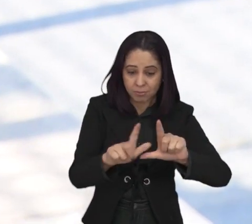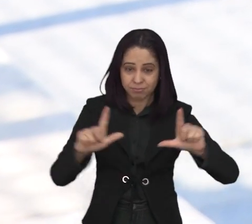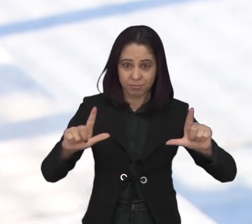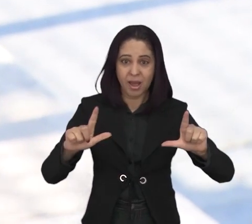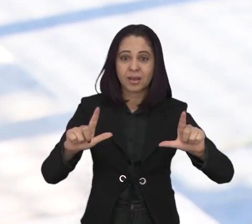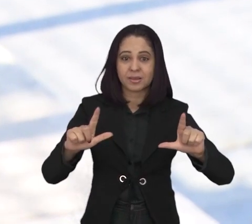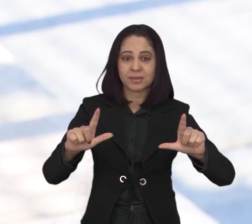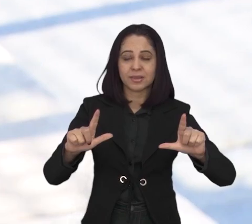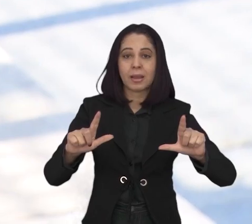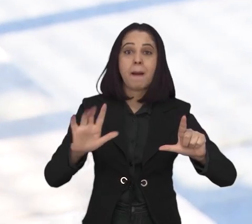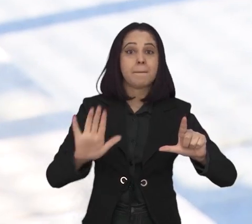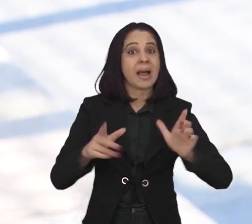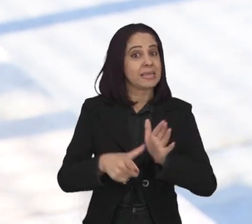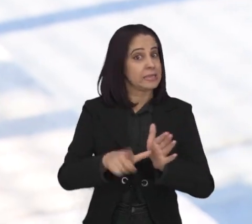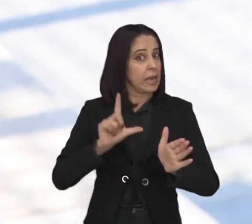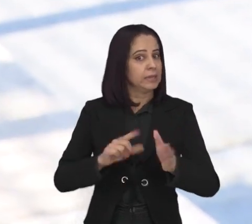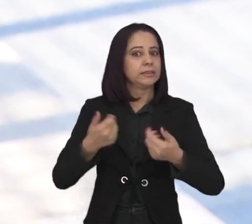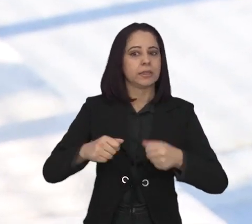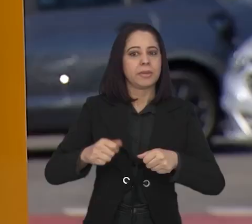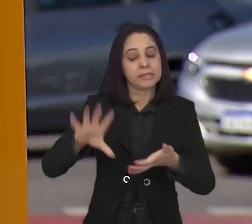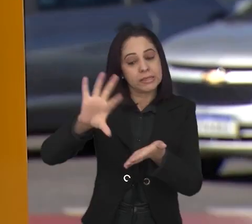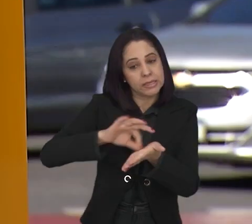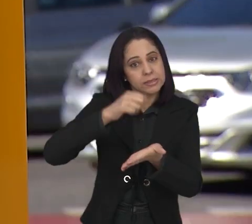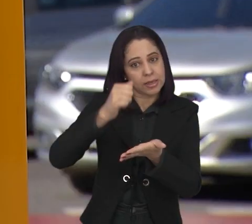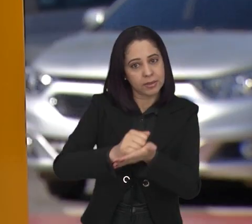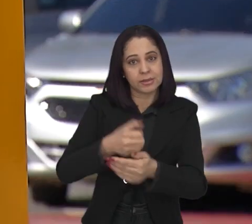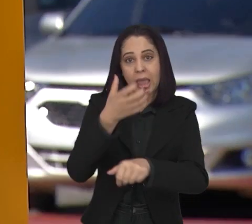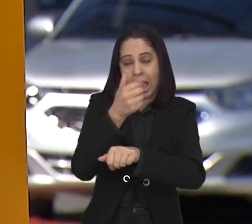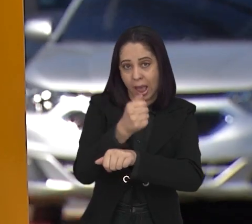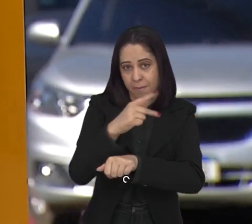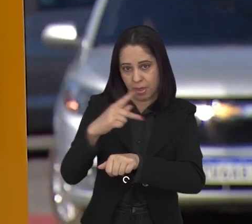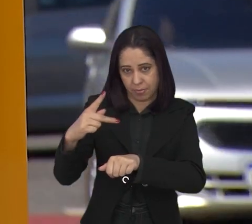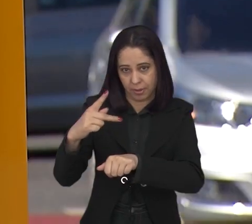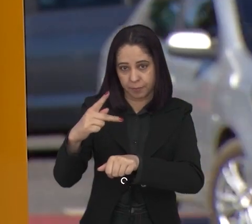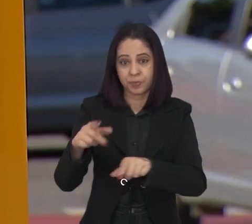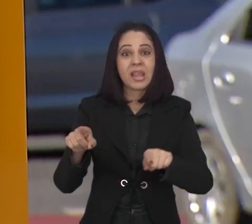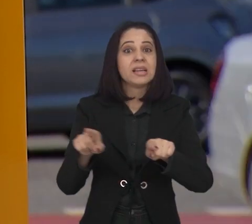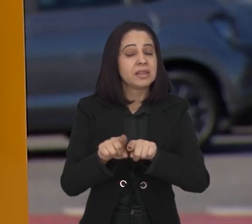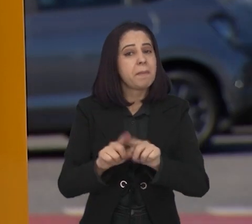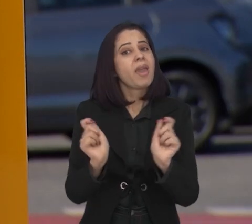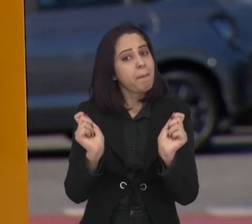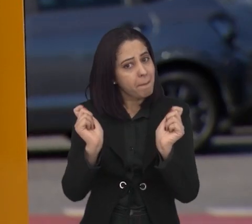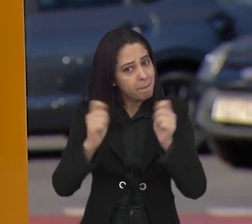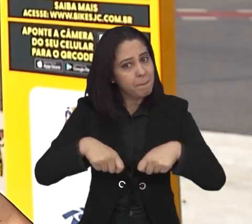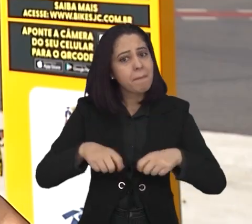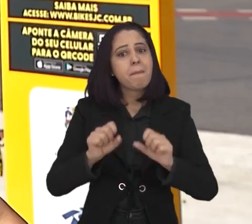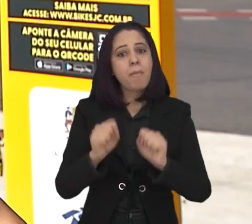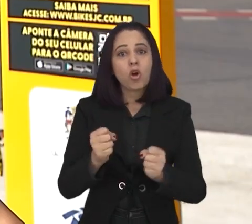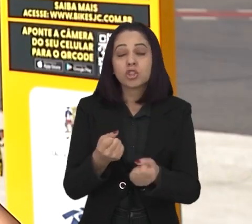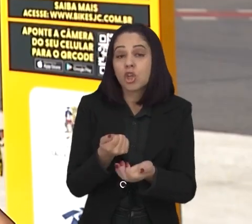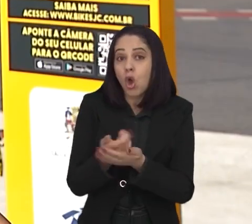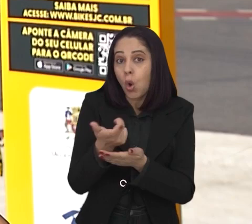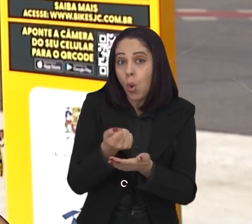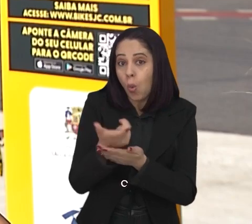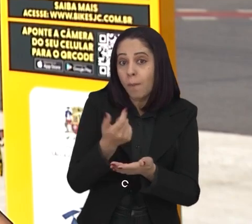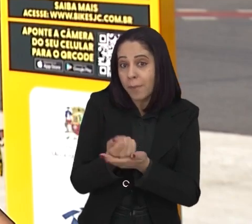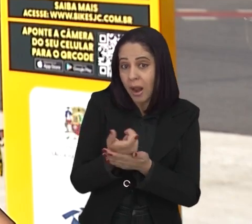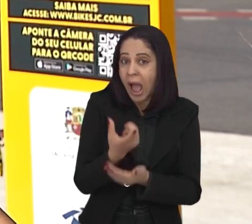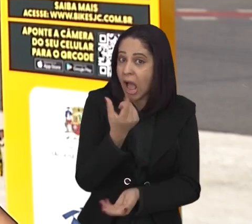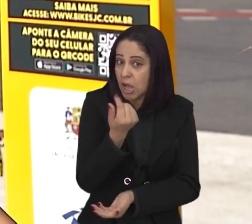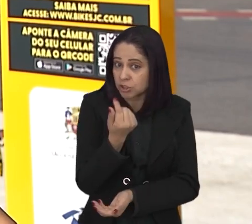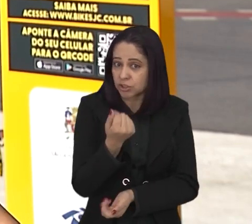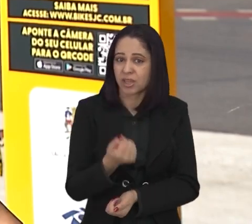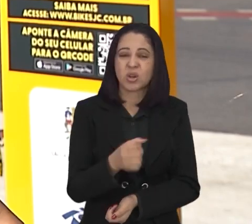cadastrado no aplicativo Bike SJC. Também é possível comprar créditos. Para quem não tem o cartão, que é o